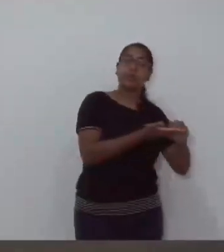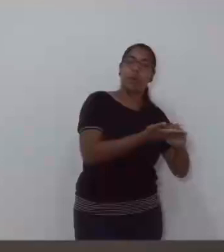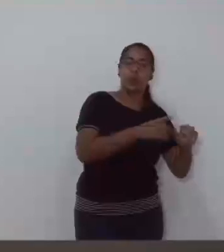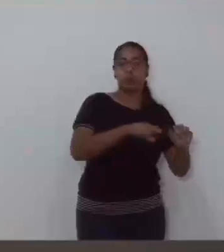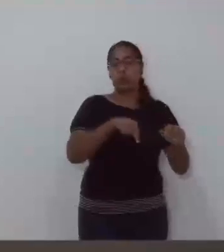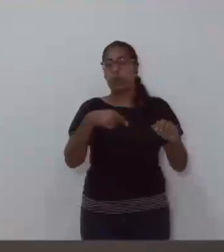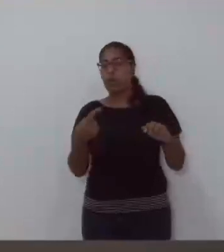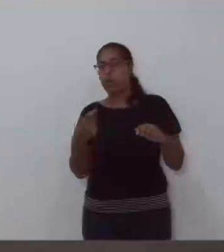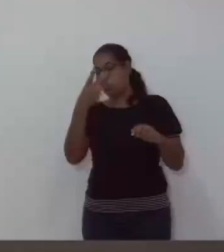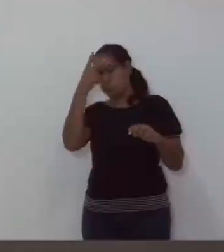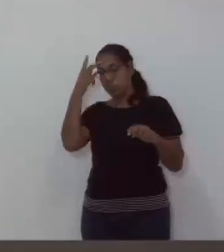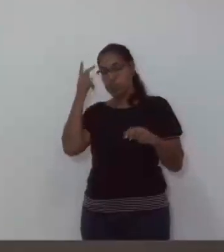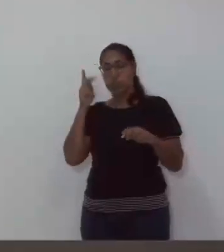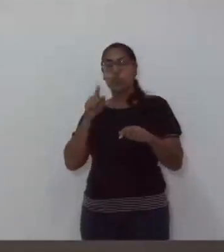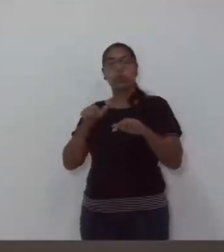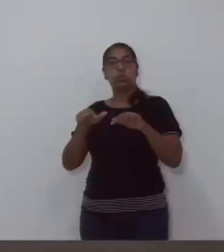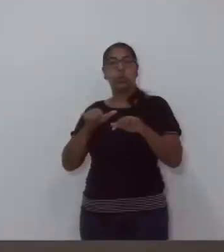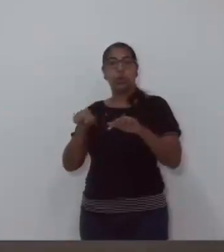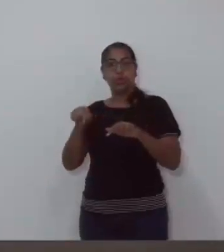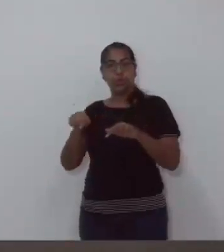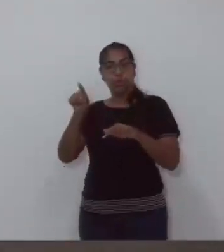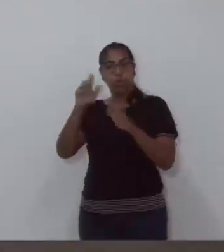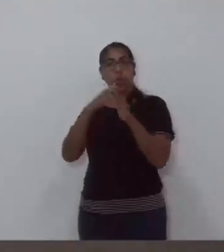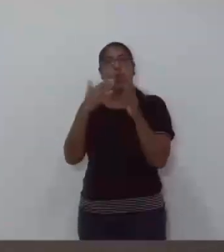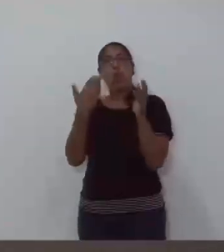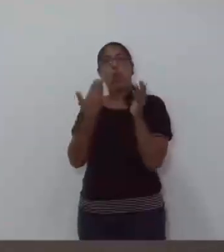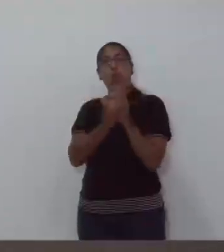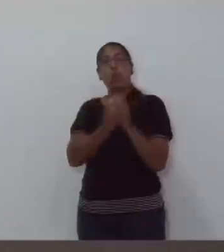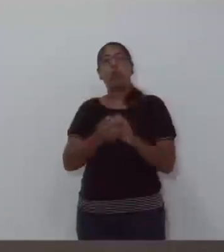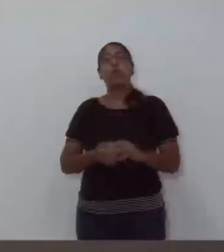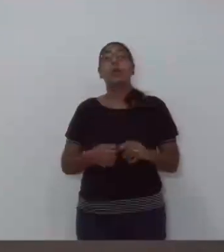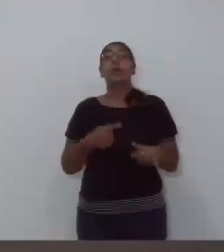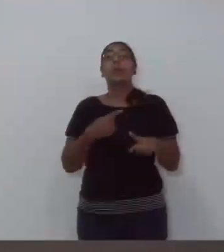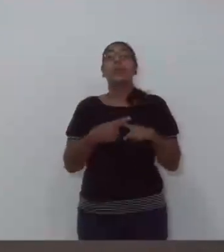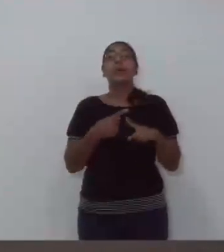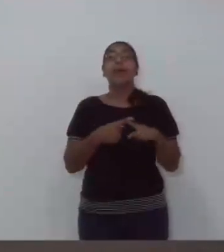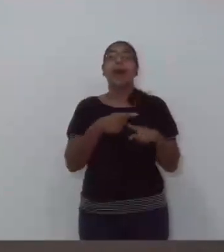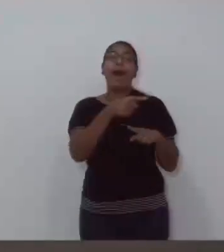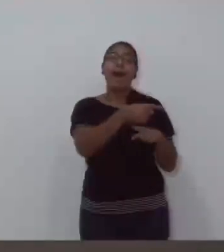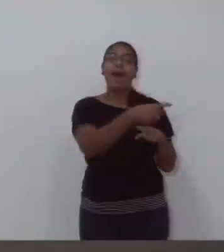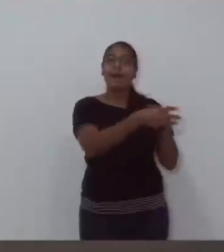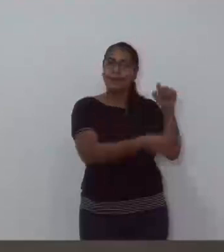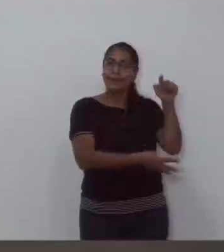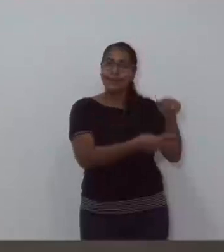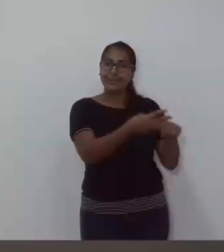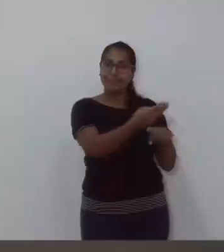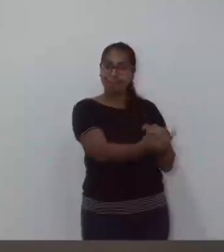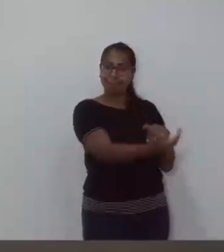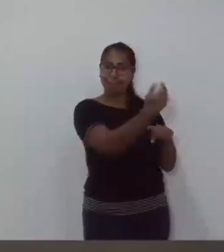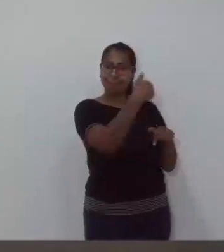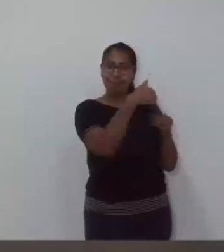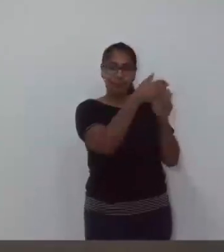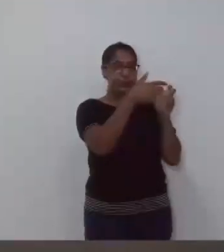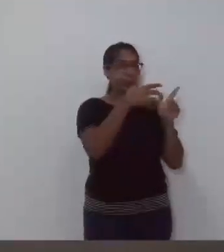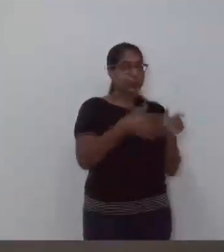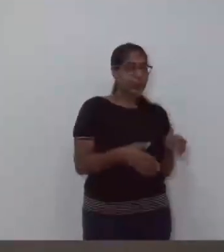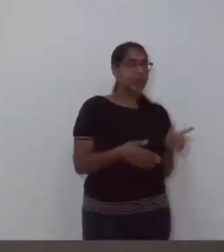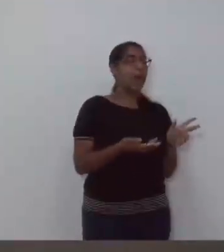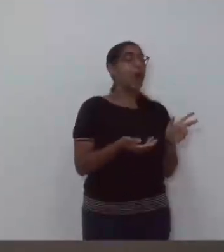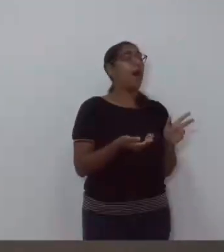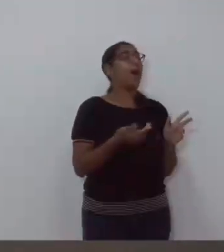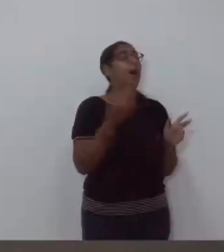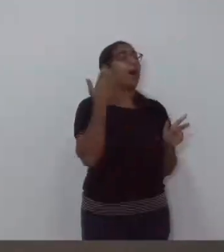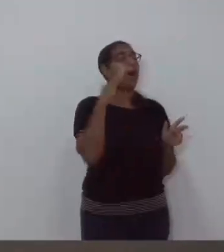até mesmo os técnicos da escola, porque no momento poderá até se esclarecer dúvidas, se fazer